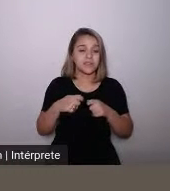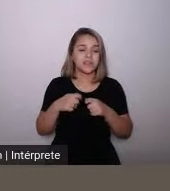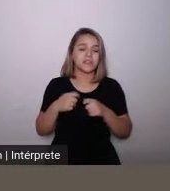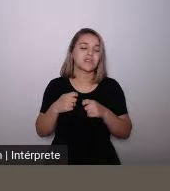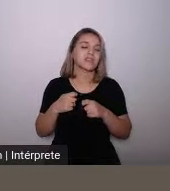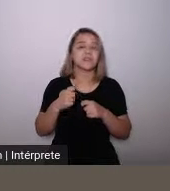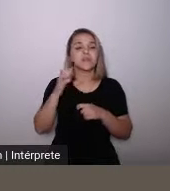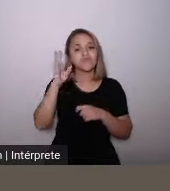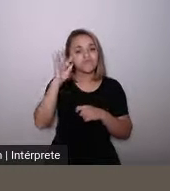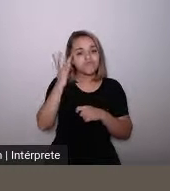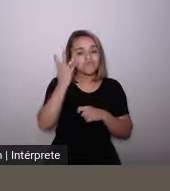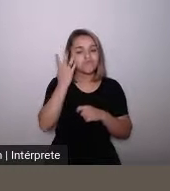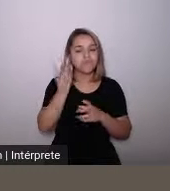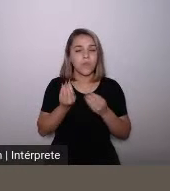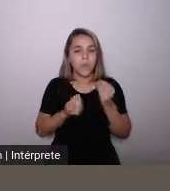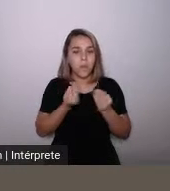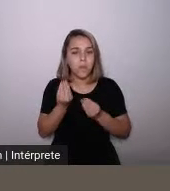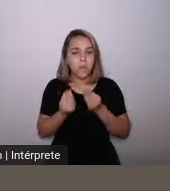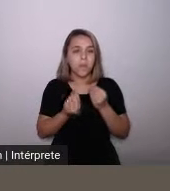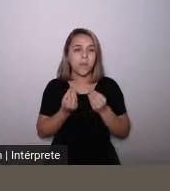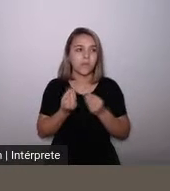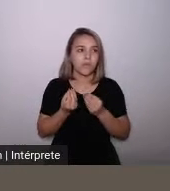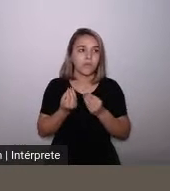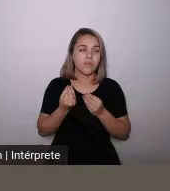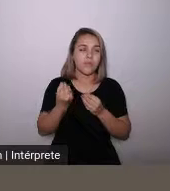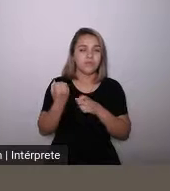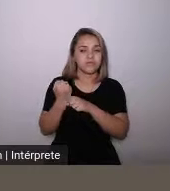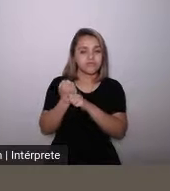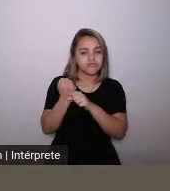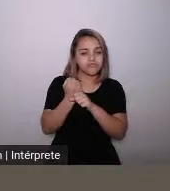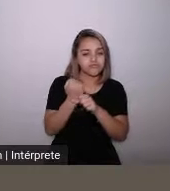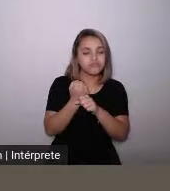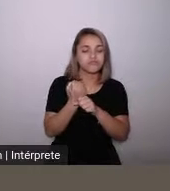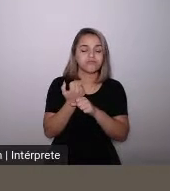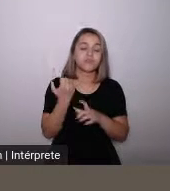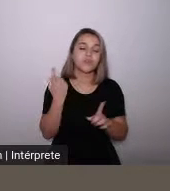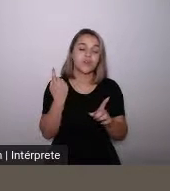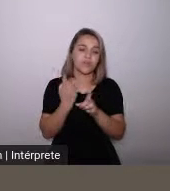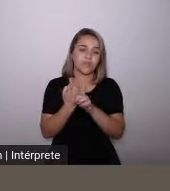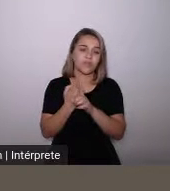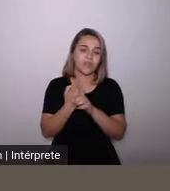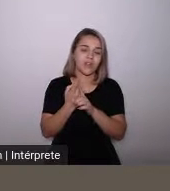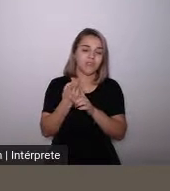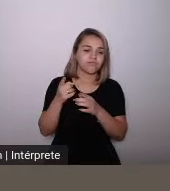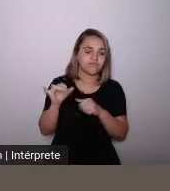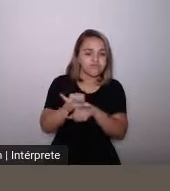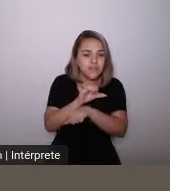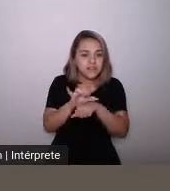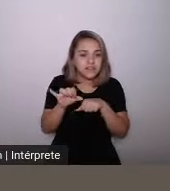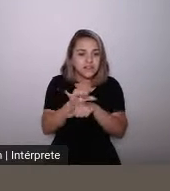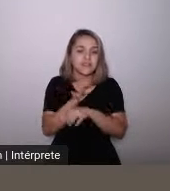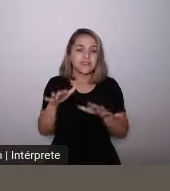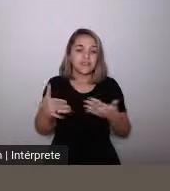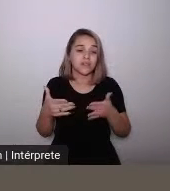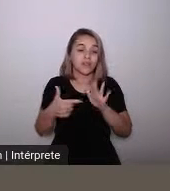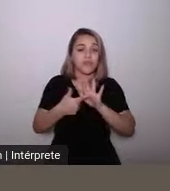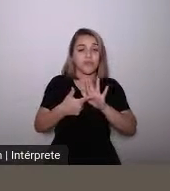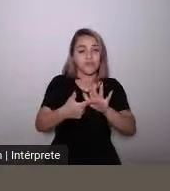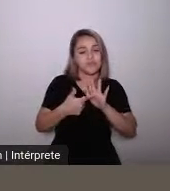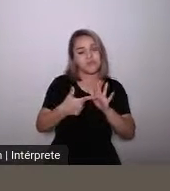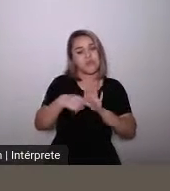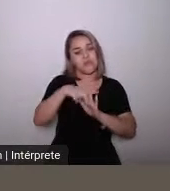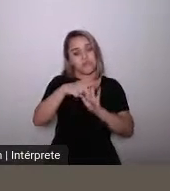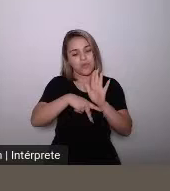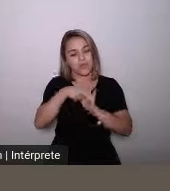resolução que vai, em poucos anos, encontrar, não é, um caminho. Então, eu vou mostrar para vocês alguns projetos e vou